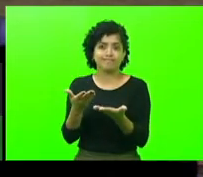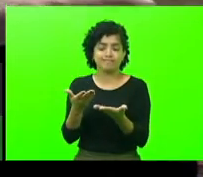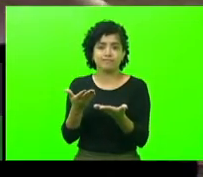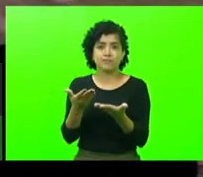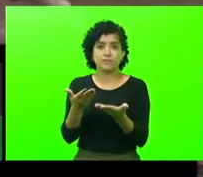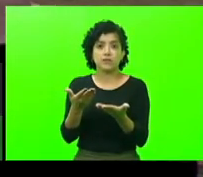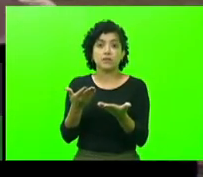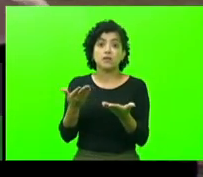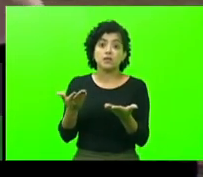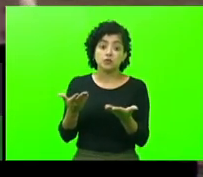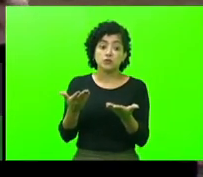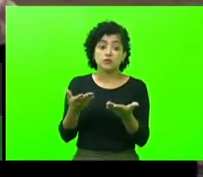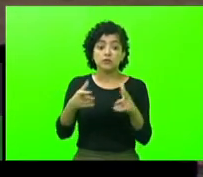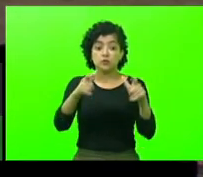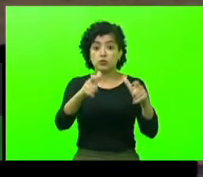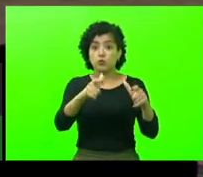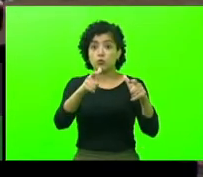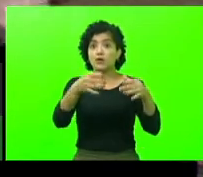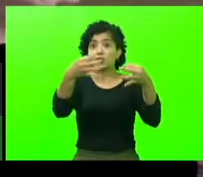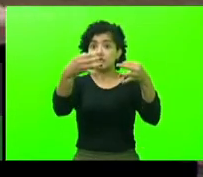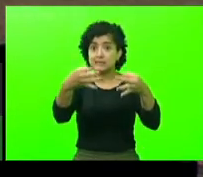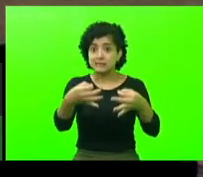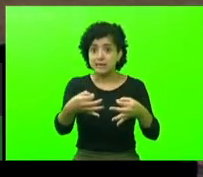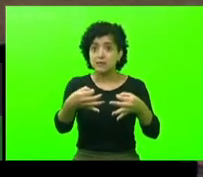do que colocar aonde vai